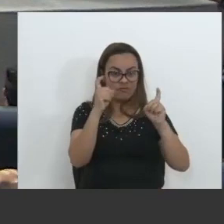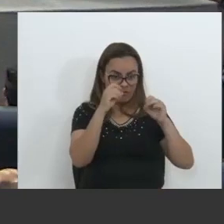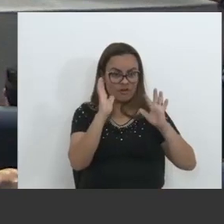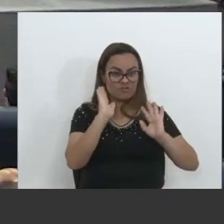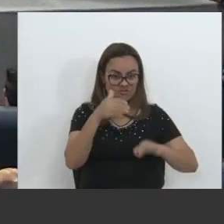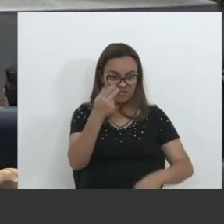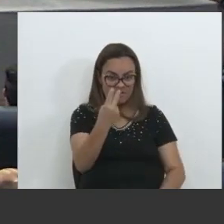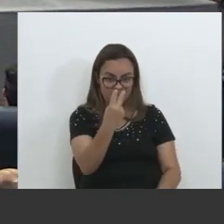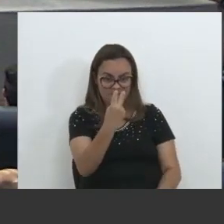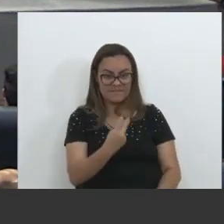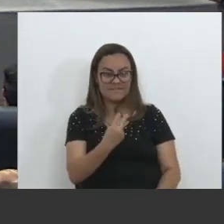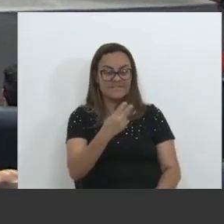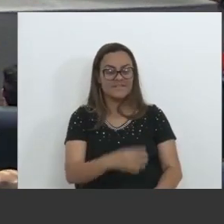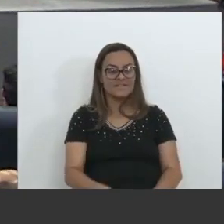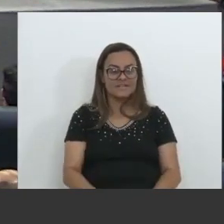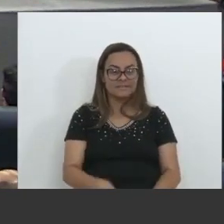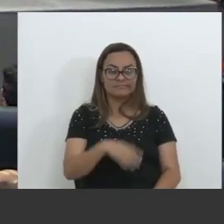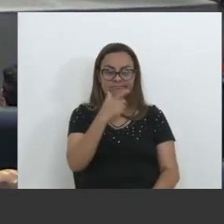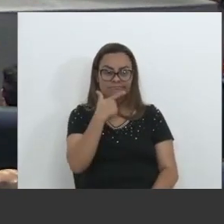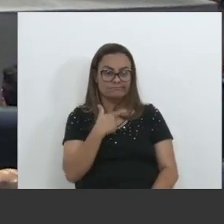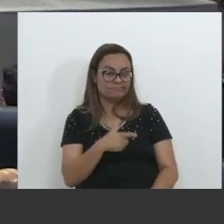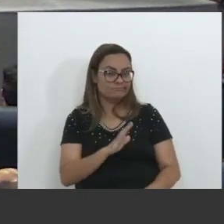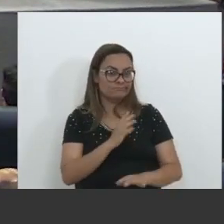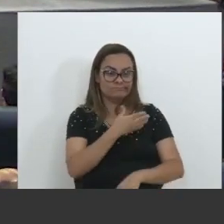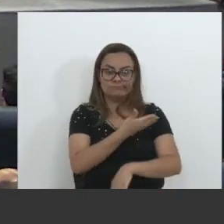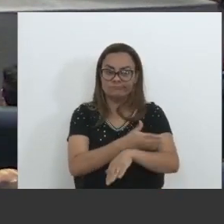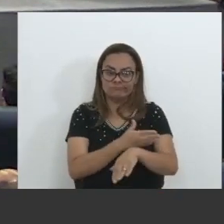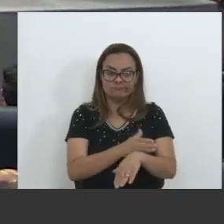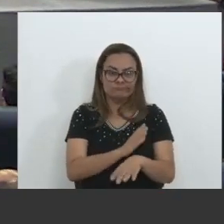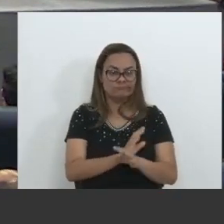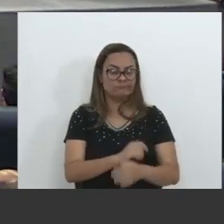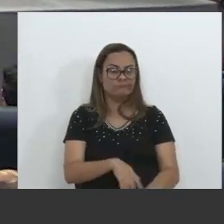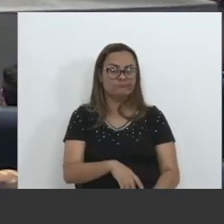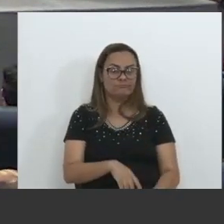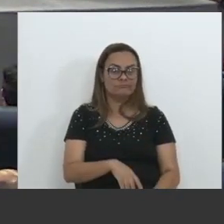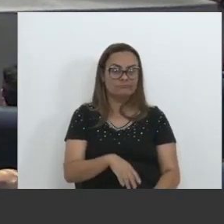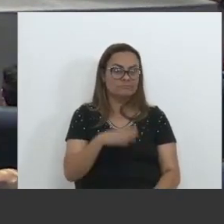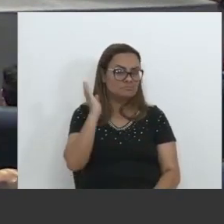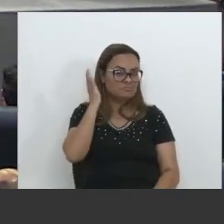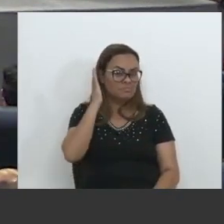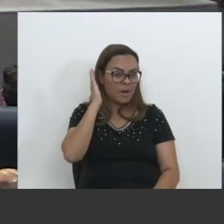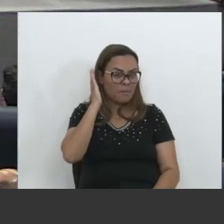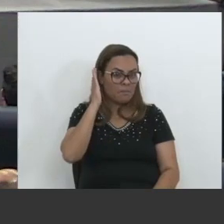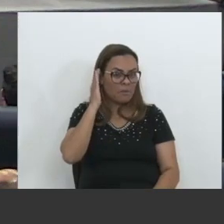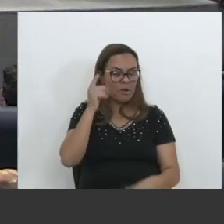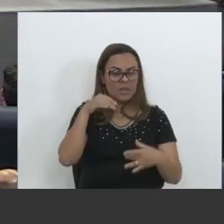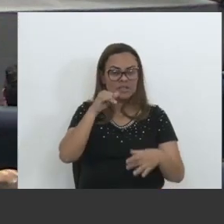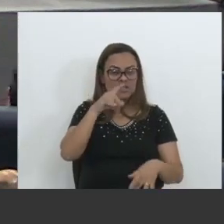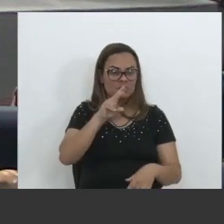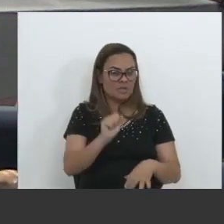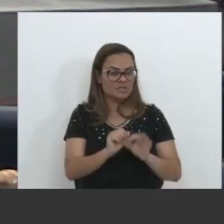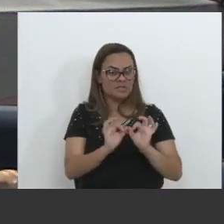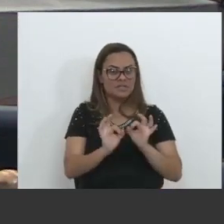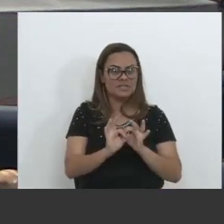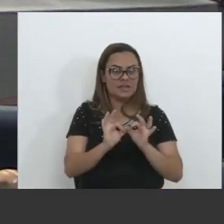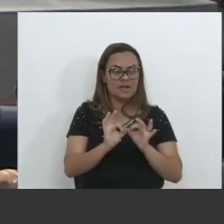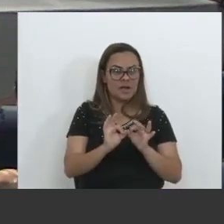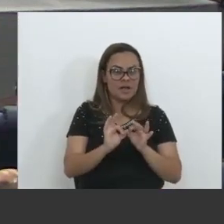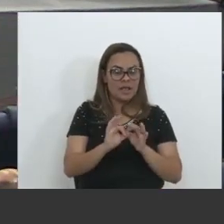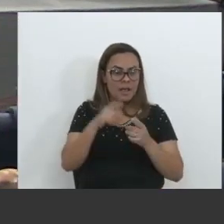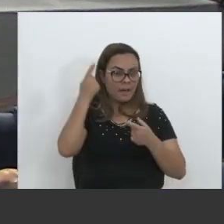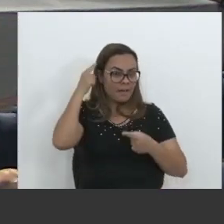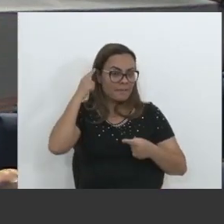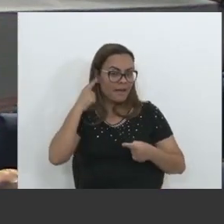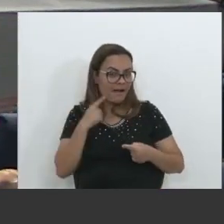Olha eu não quero ser mal educada com mas eu não tenho a menor ideia do que seja mamão assassino mina seus cabelos é da